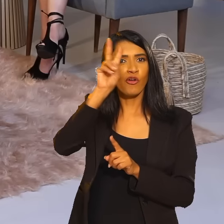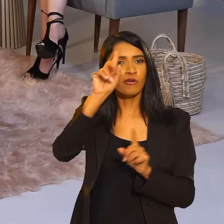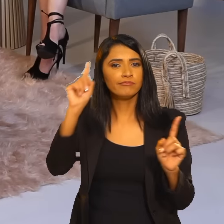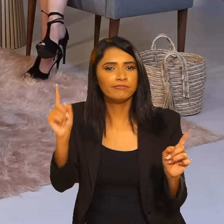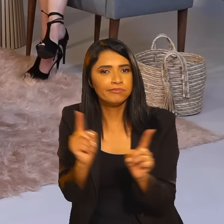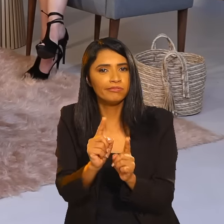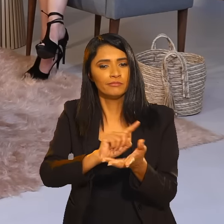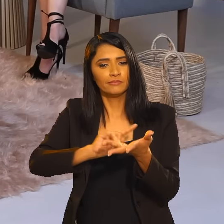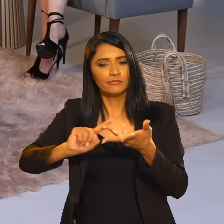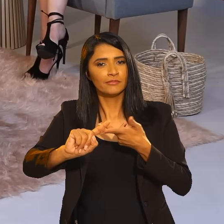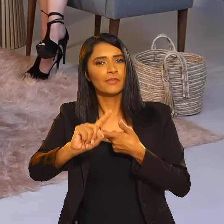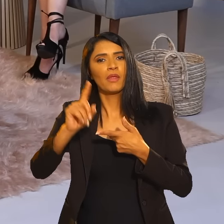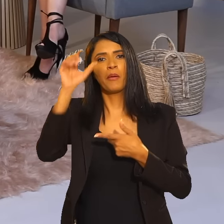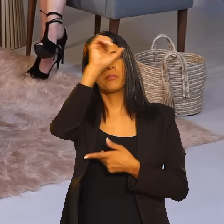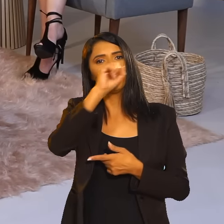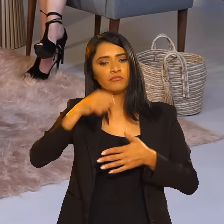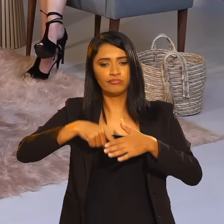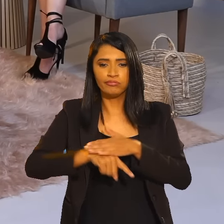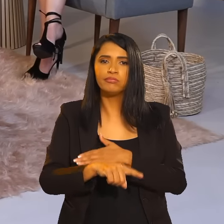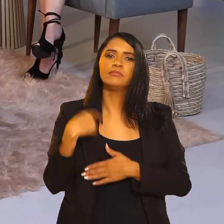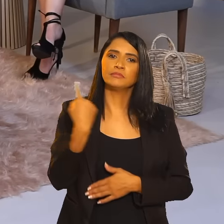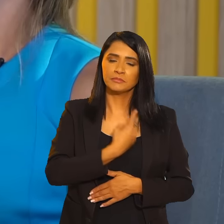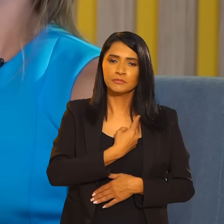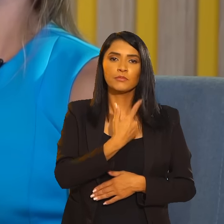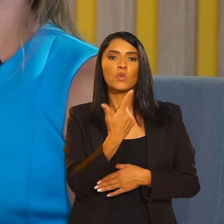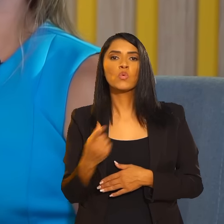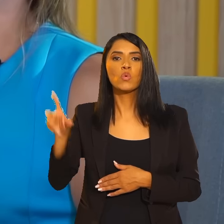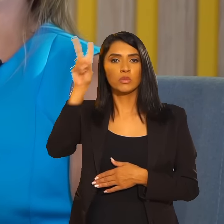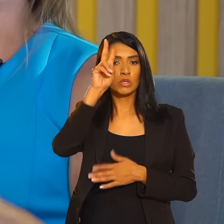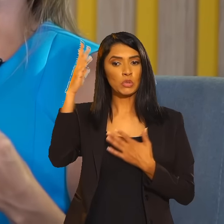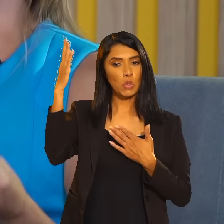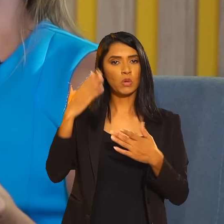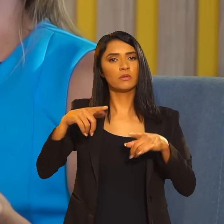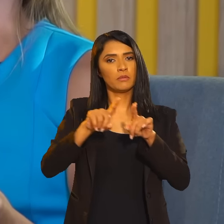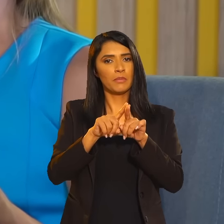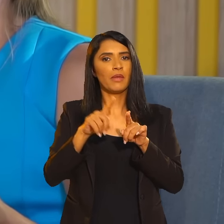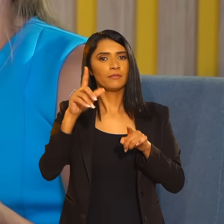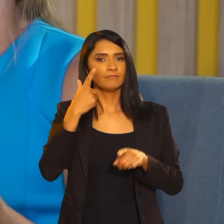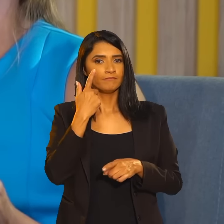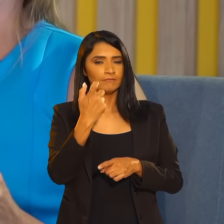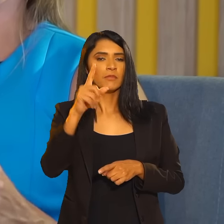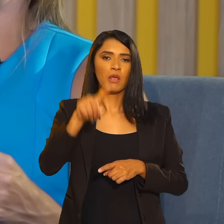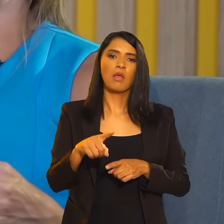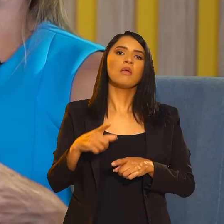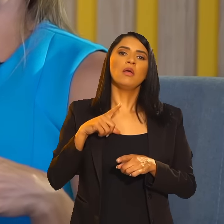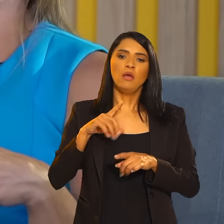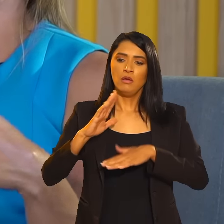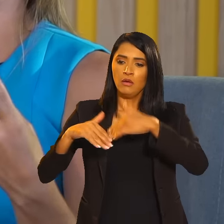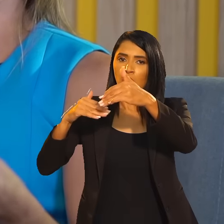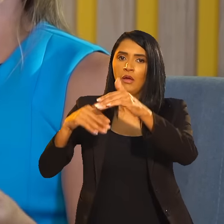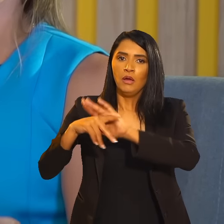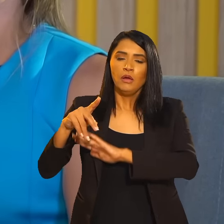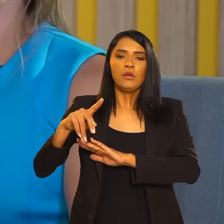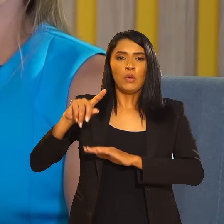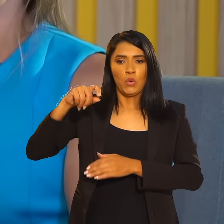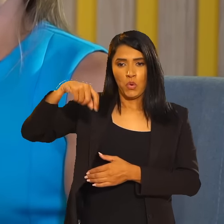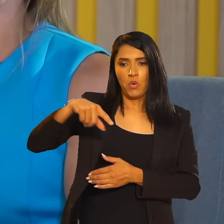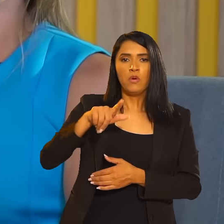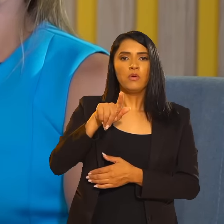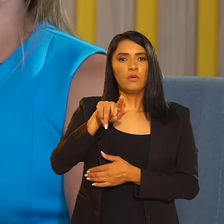que E tem tantas ensinamento, lições, né? tantos ensinamentos profundos. E outra parábola interessante é a parábola do crescimento e desenvolvimento do